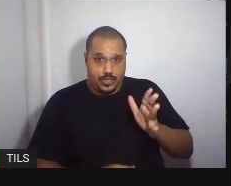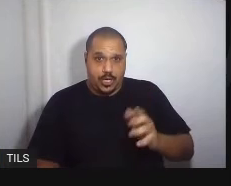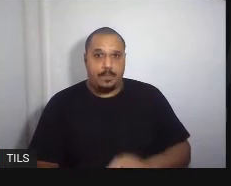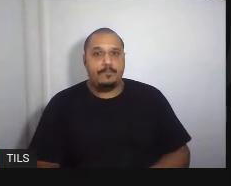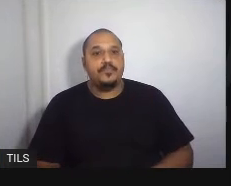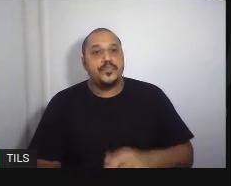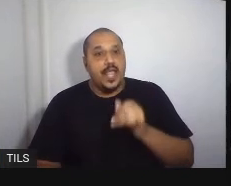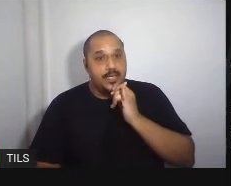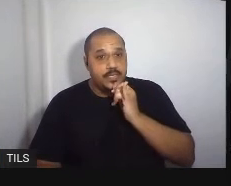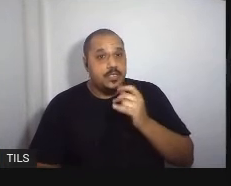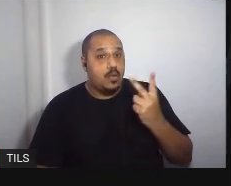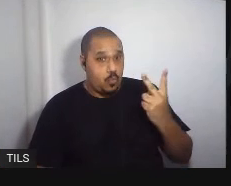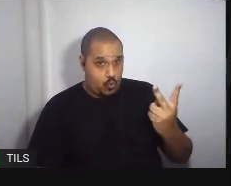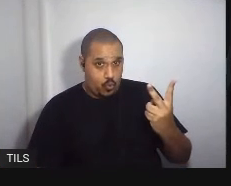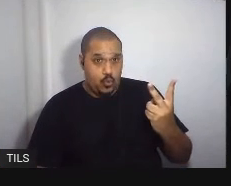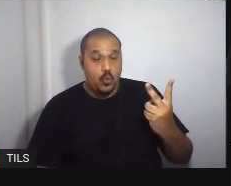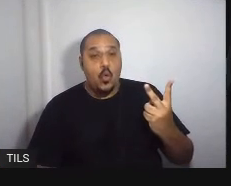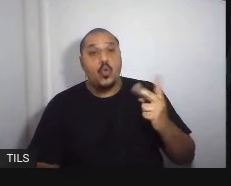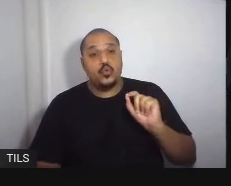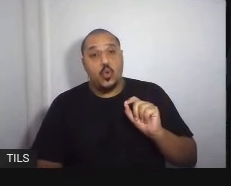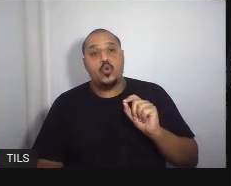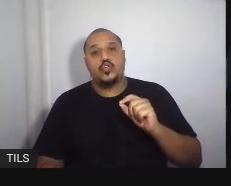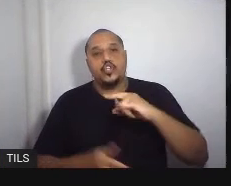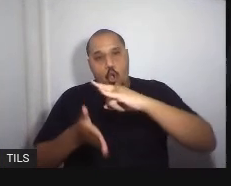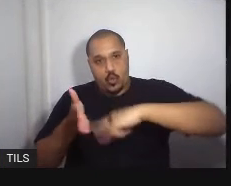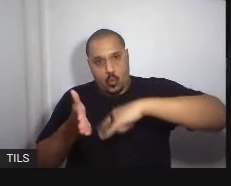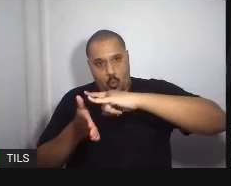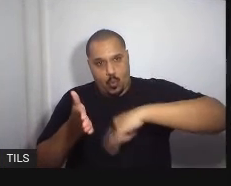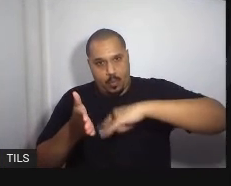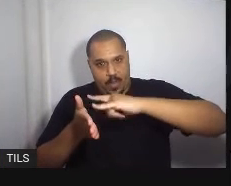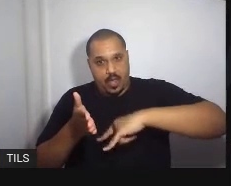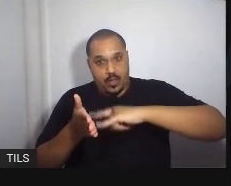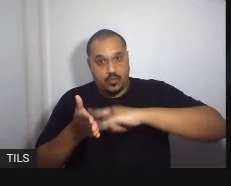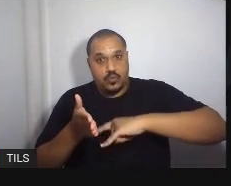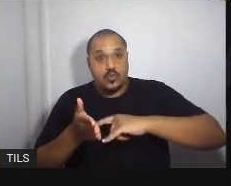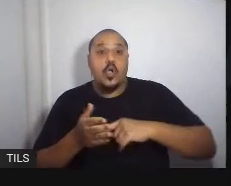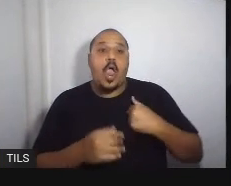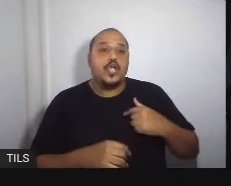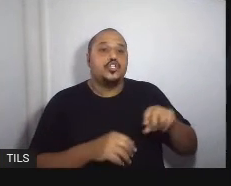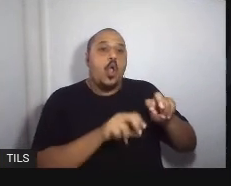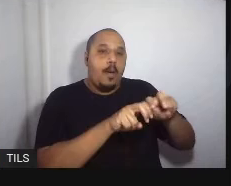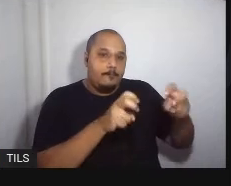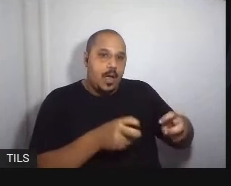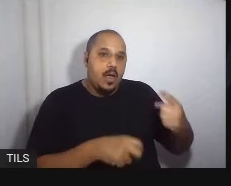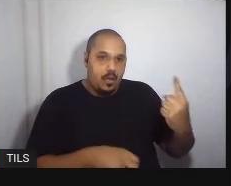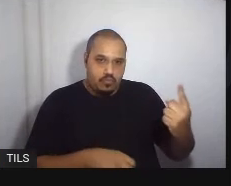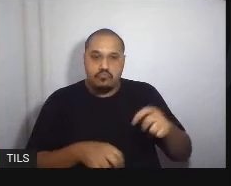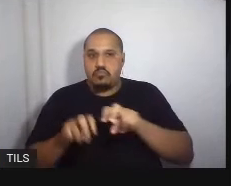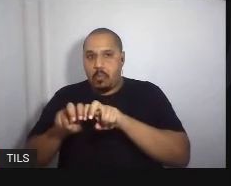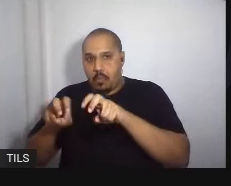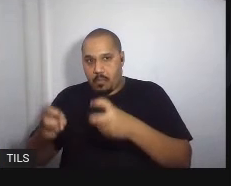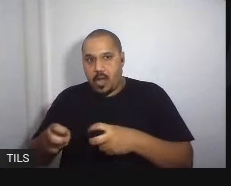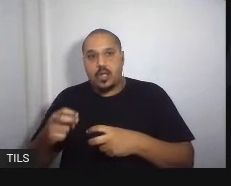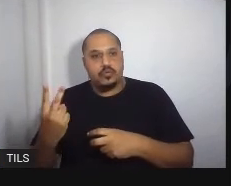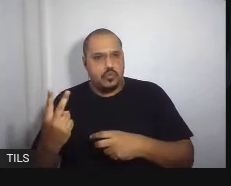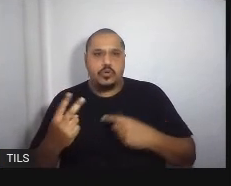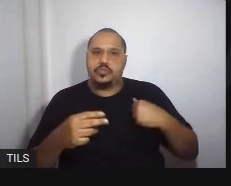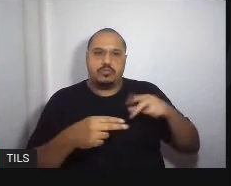documentos, um para a primeira banca e outro para a banca 2. Tá? Então, vocês coloquem quantos documentos forem